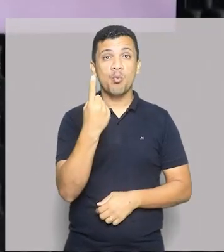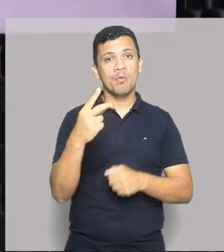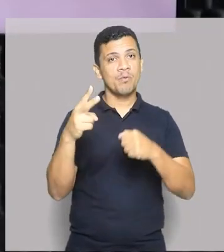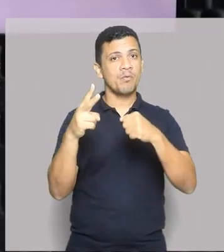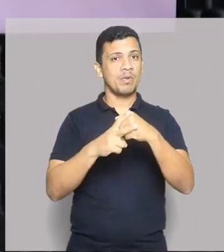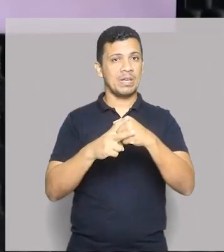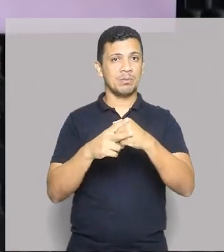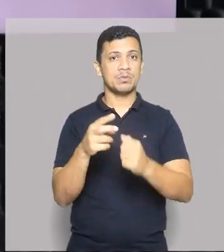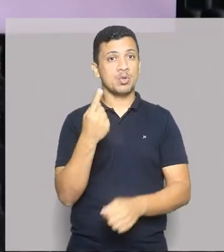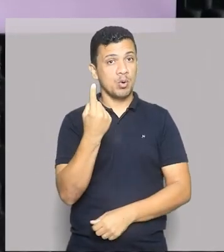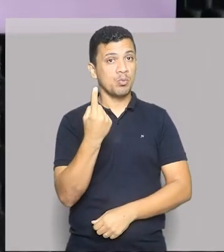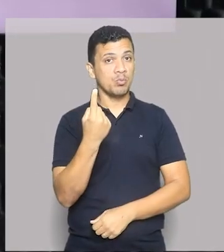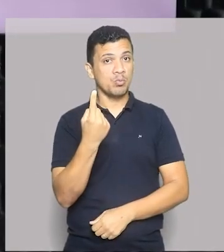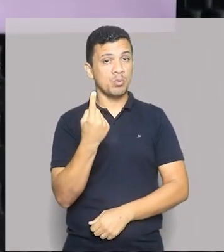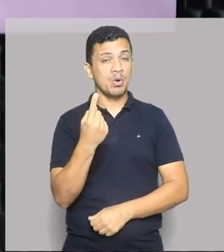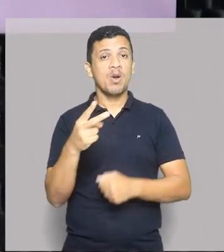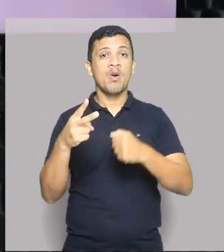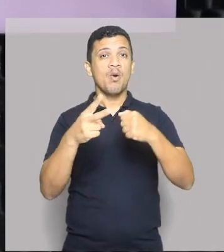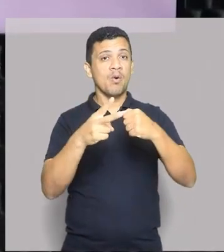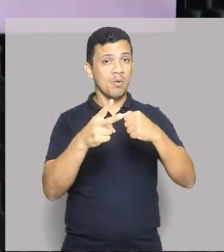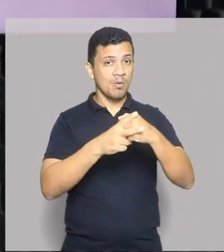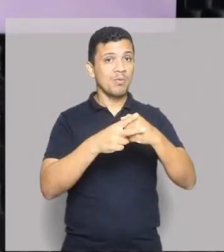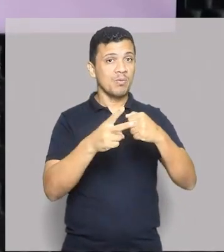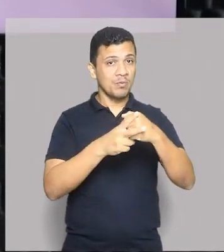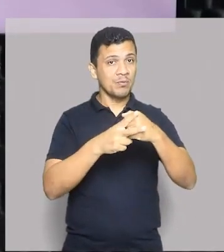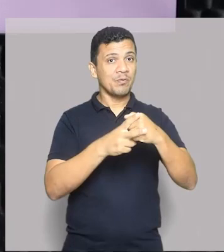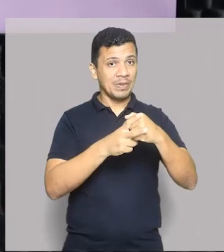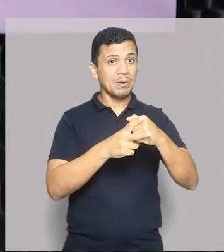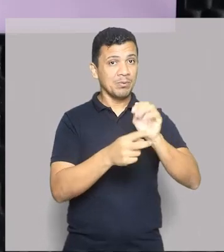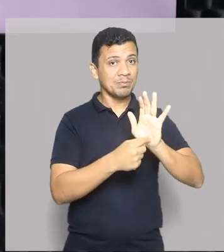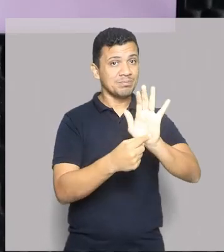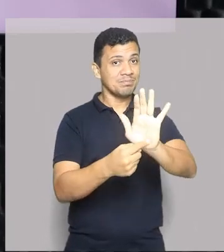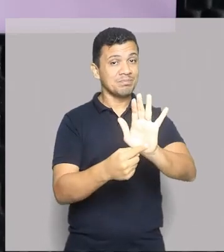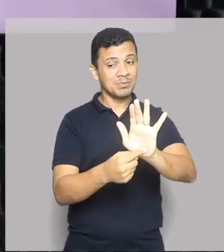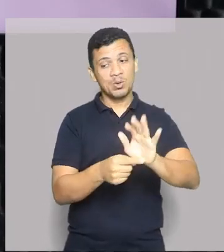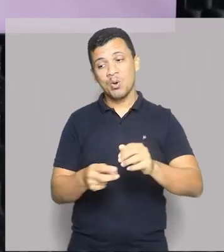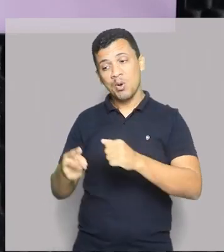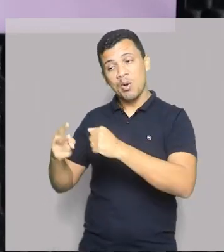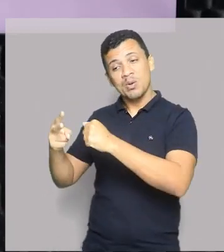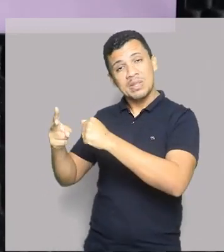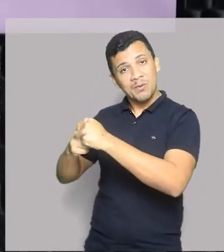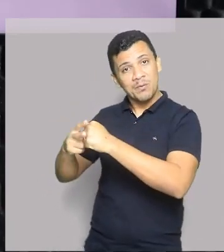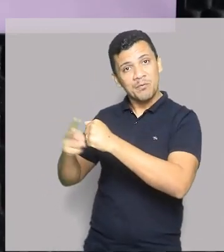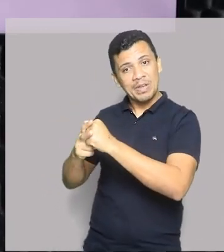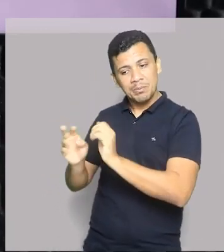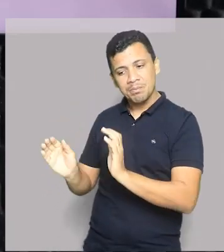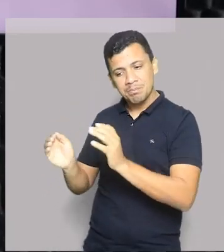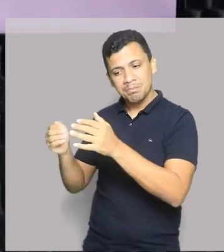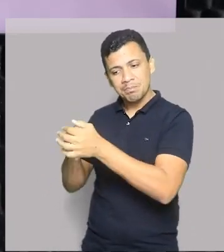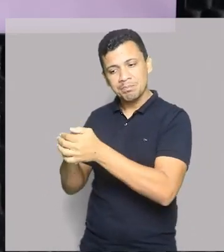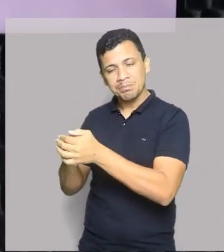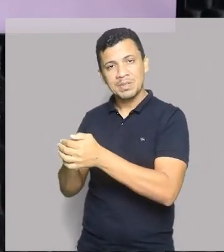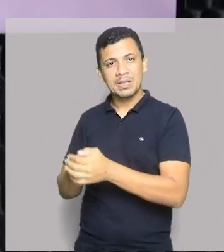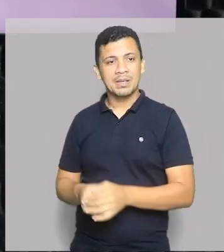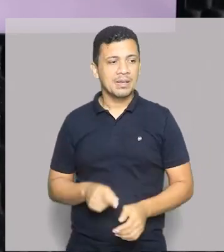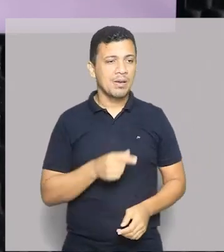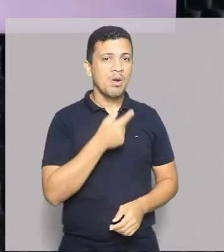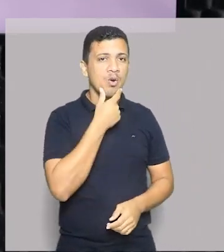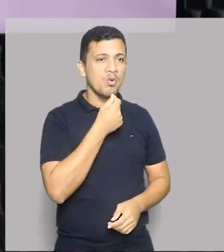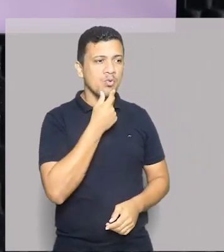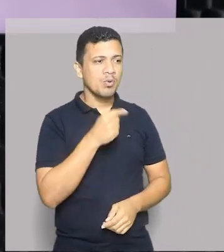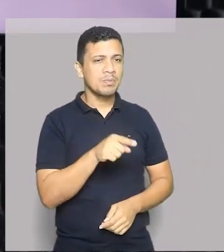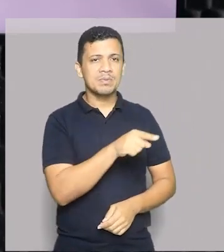Agora atenção, só um verbo expresso, o outro verbo está implícito, né? Quando eu digo eles agiam como